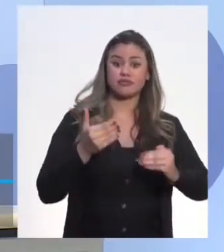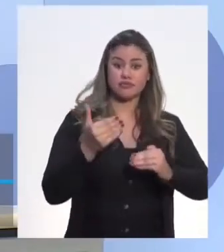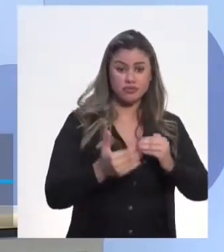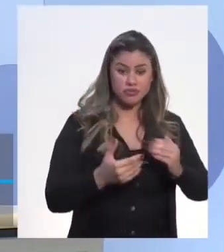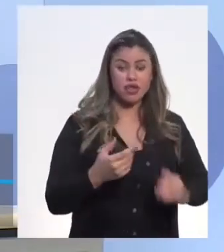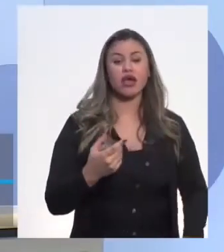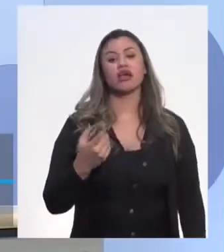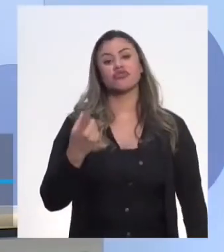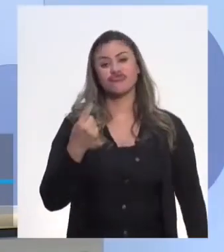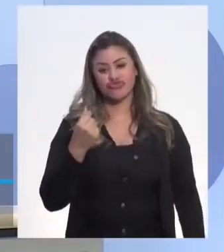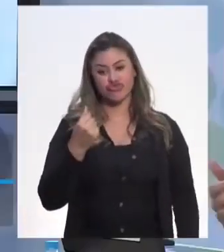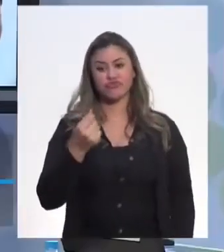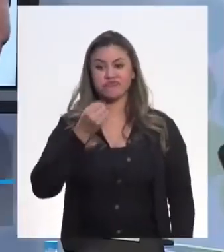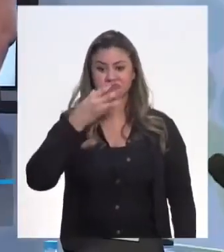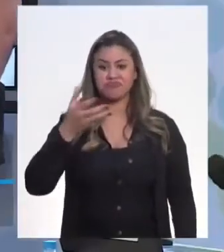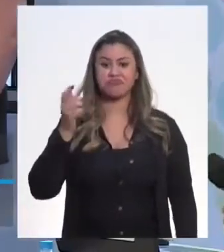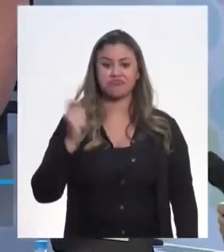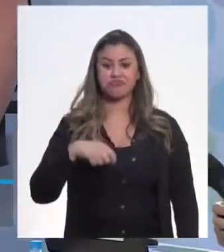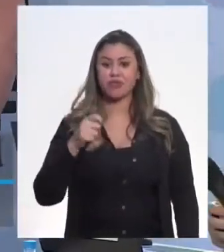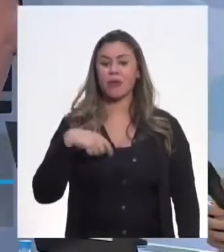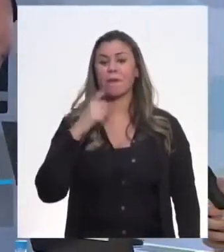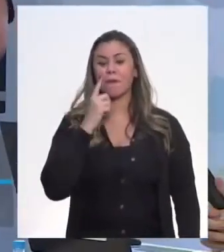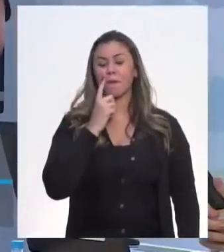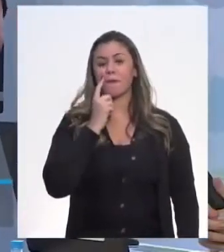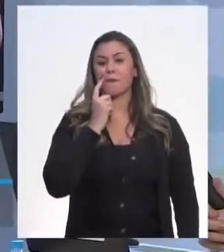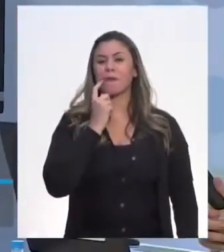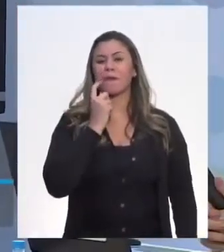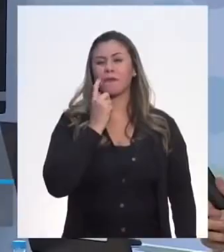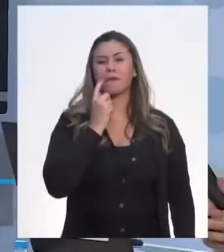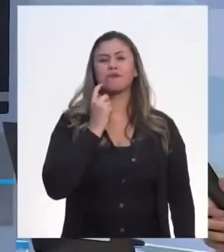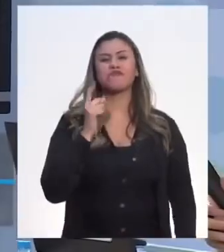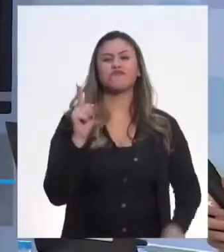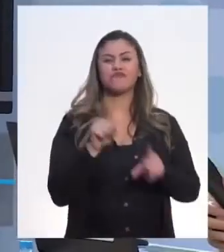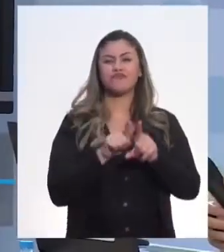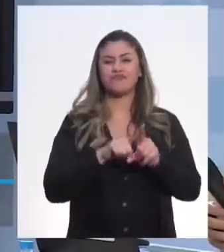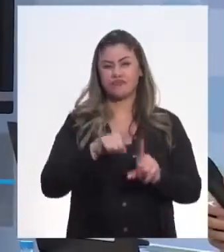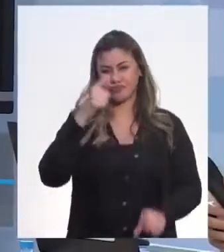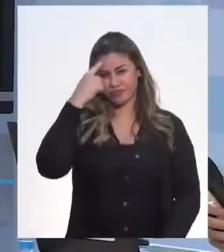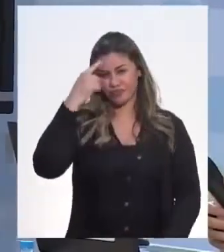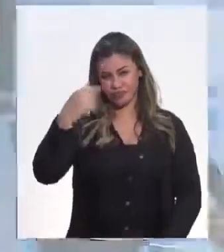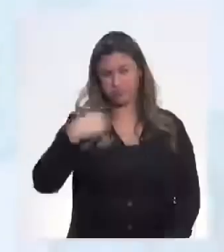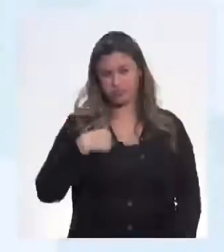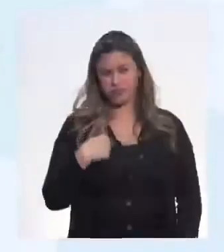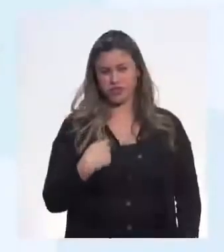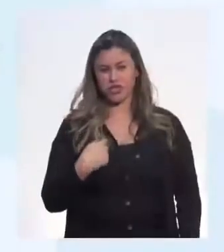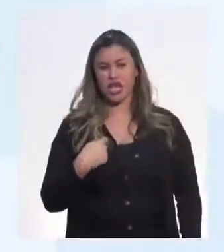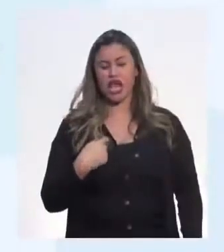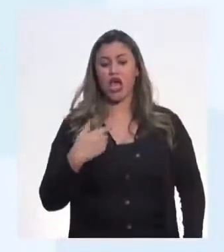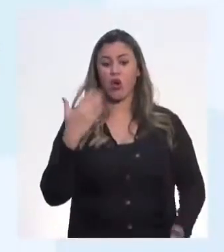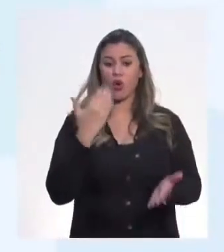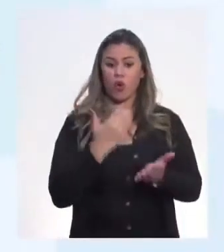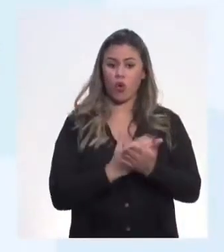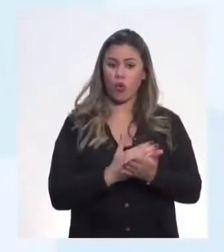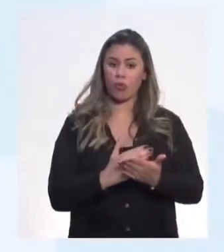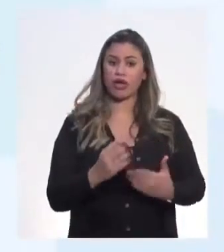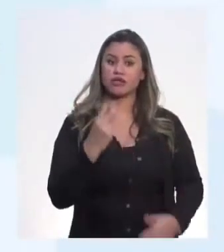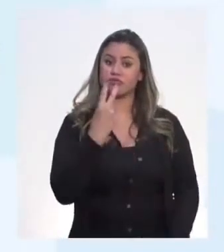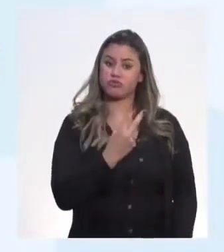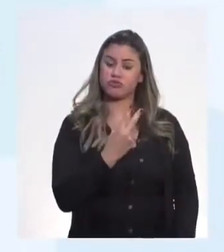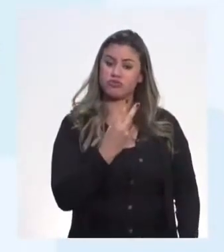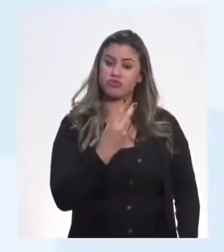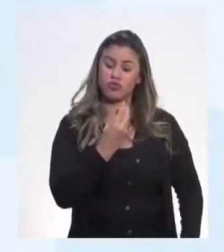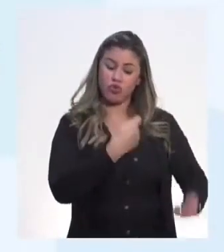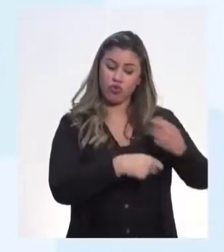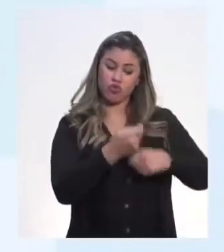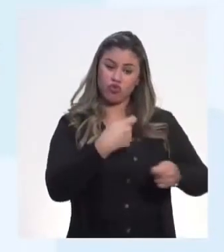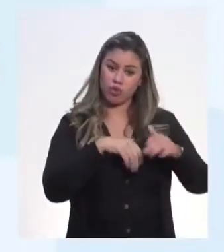significativo no final nela e além disso pensa comigo ó começa economizando 225